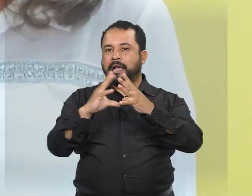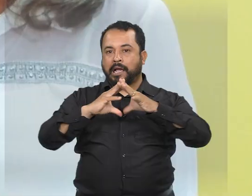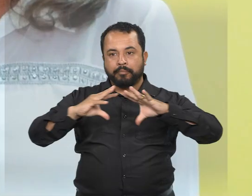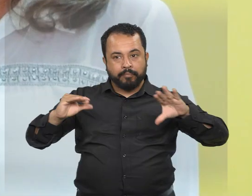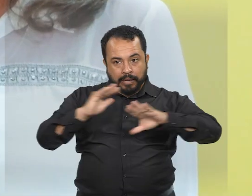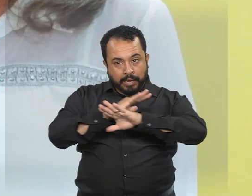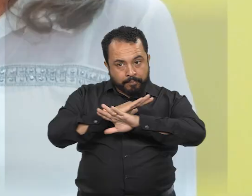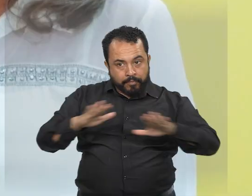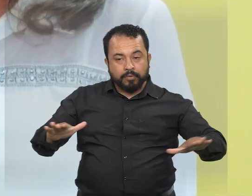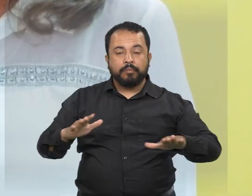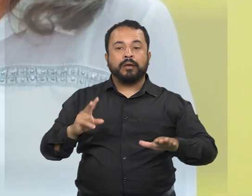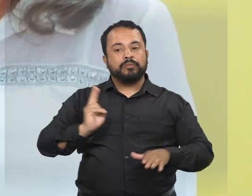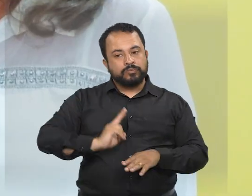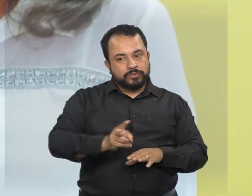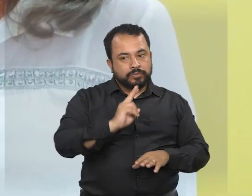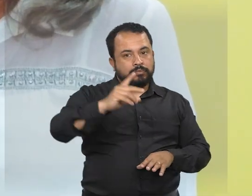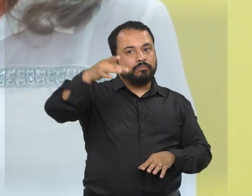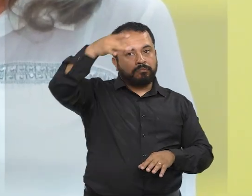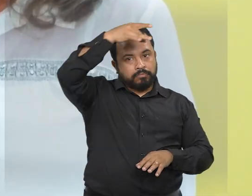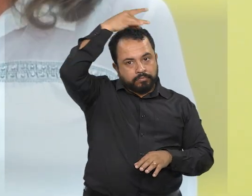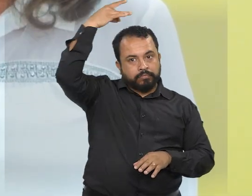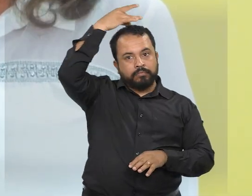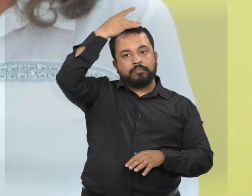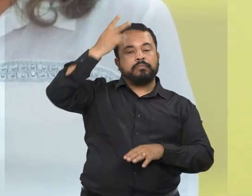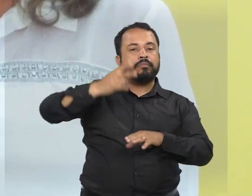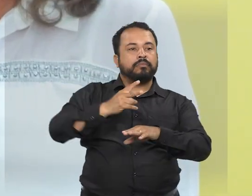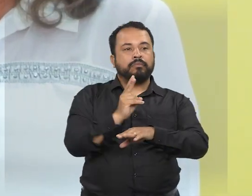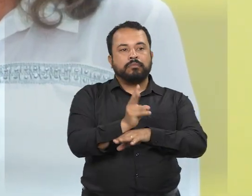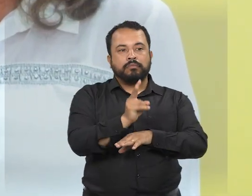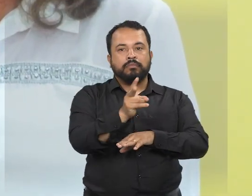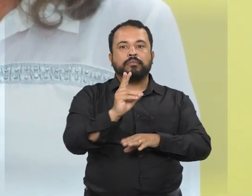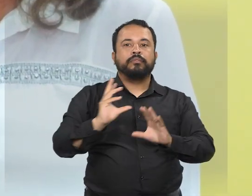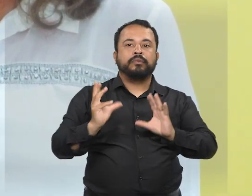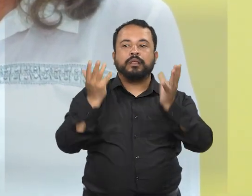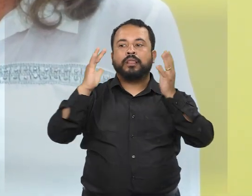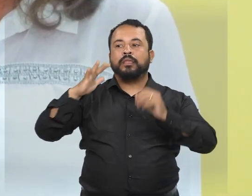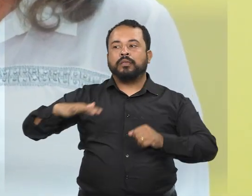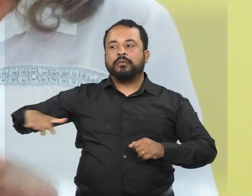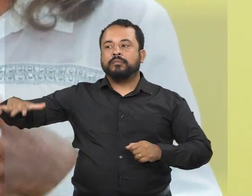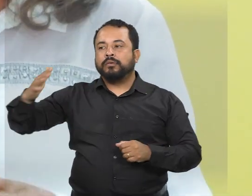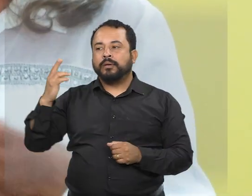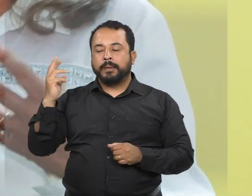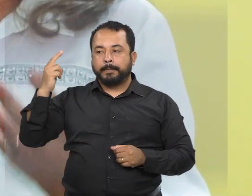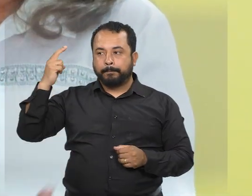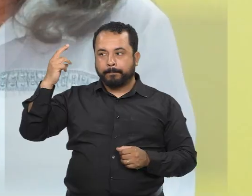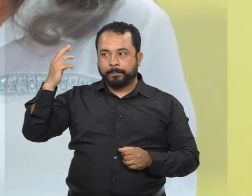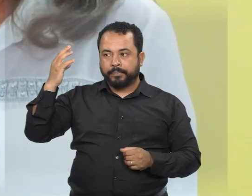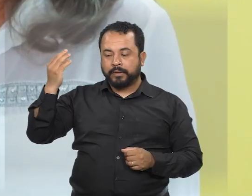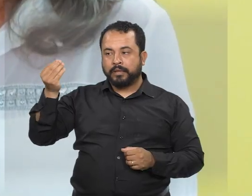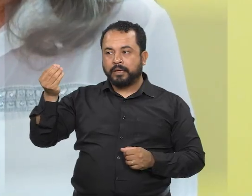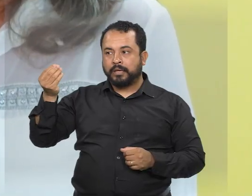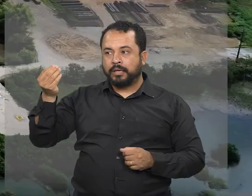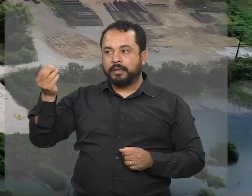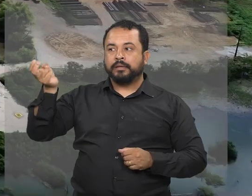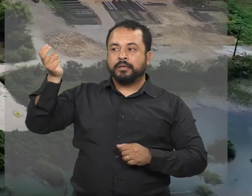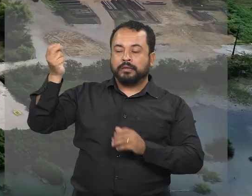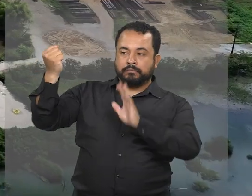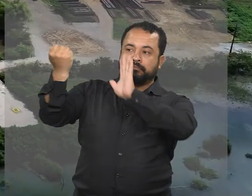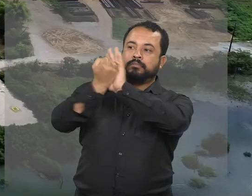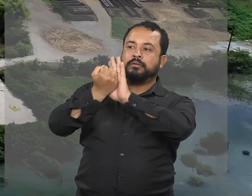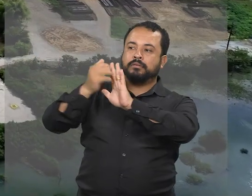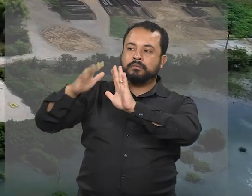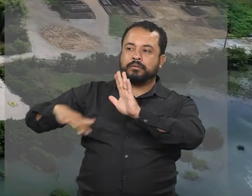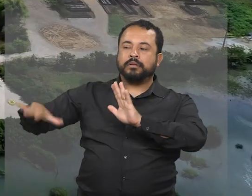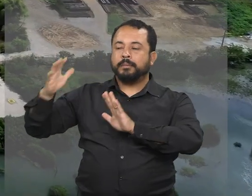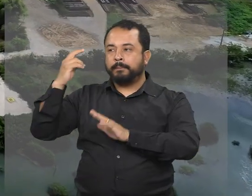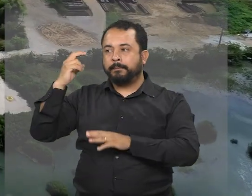praticando. Se faz necessário preservar espaço e a memória do próprio acidente para que